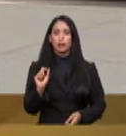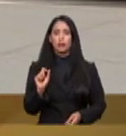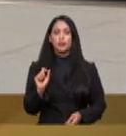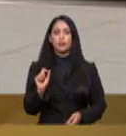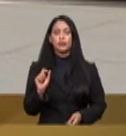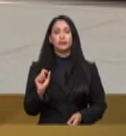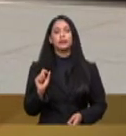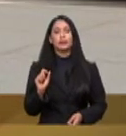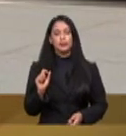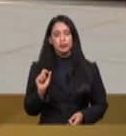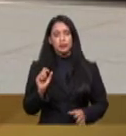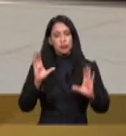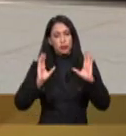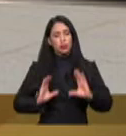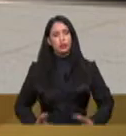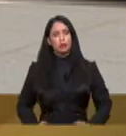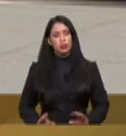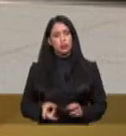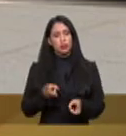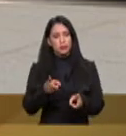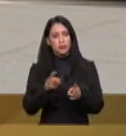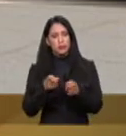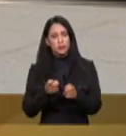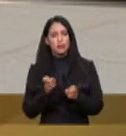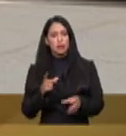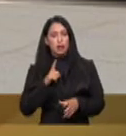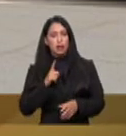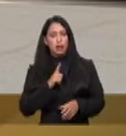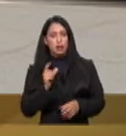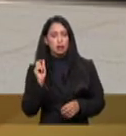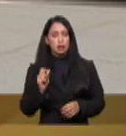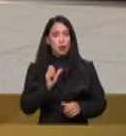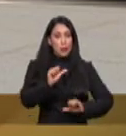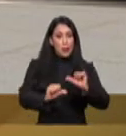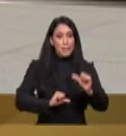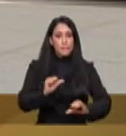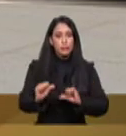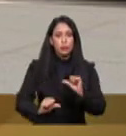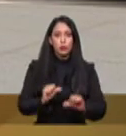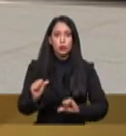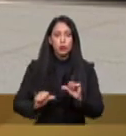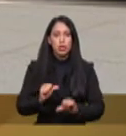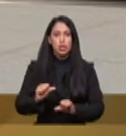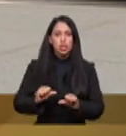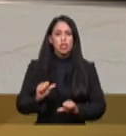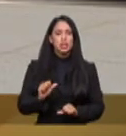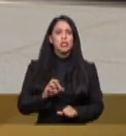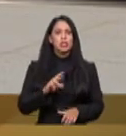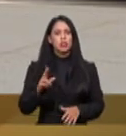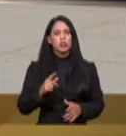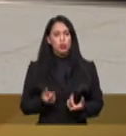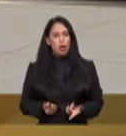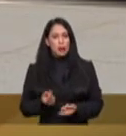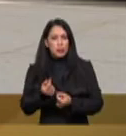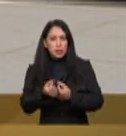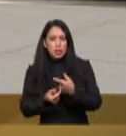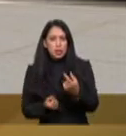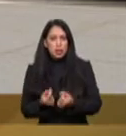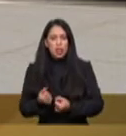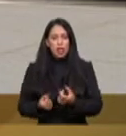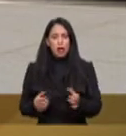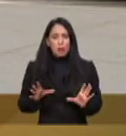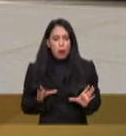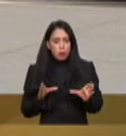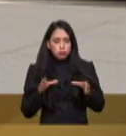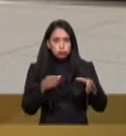modificação comportamental. Ela define a nova ordem como uma mutação desonesta do capitalismo marcada por concentrações de